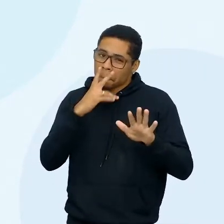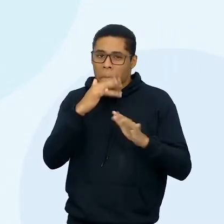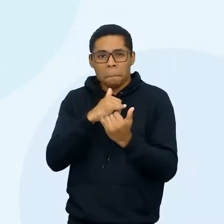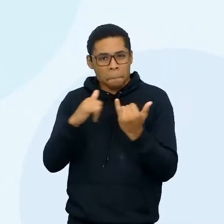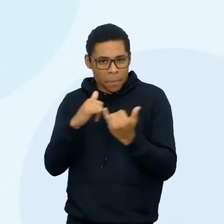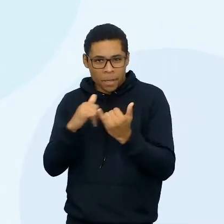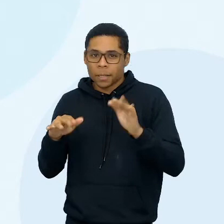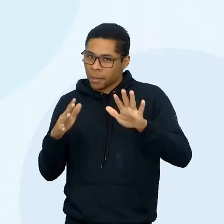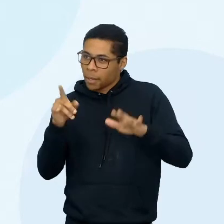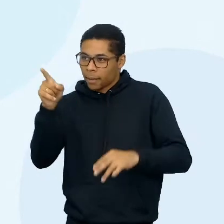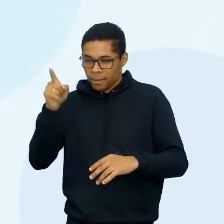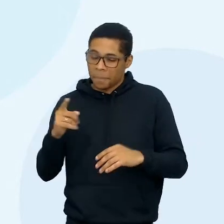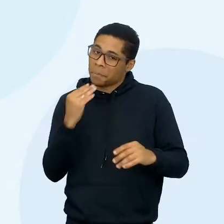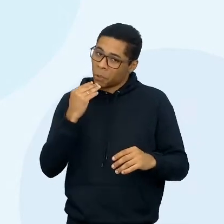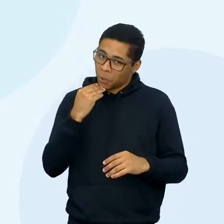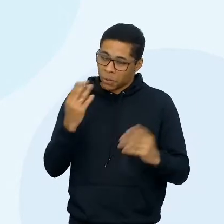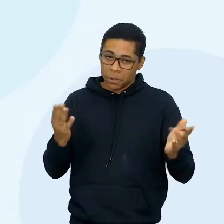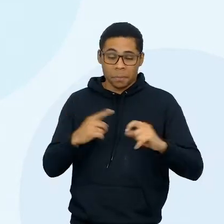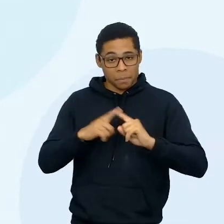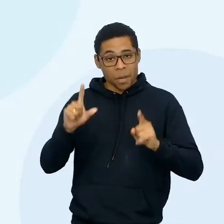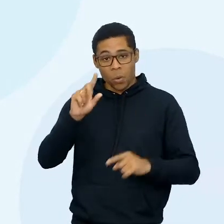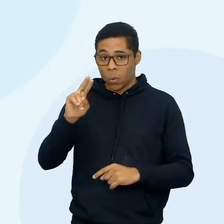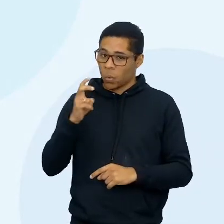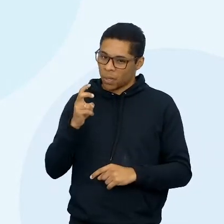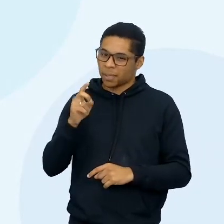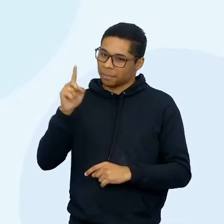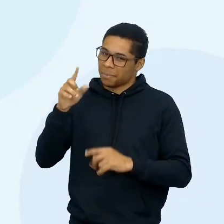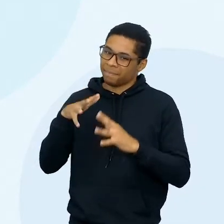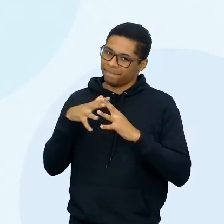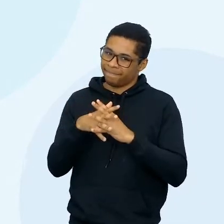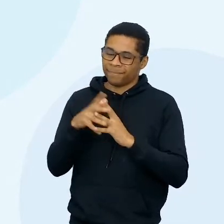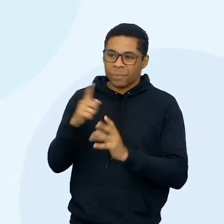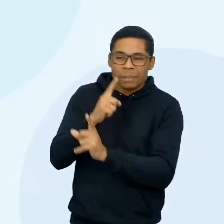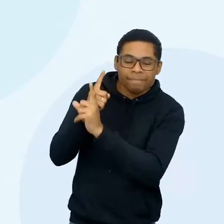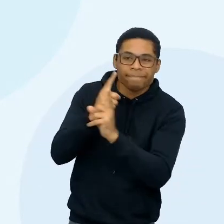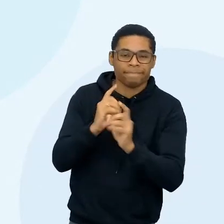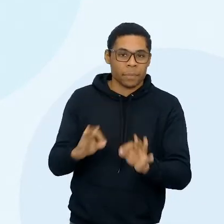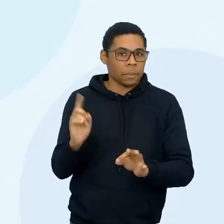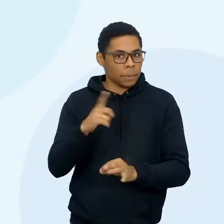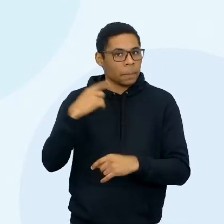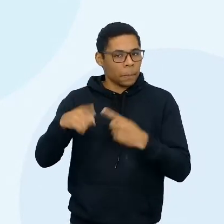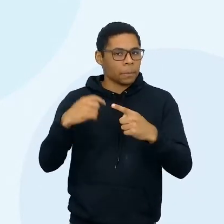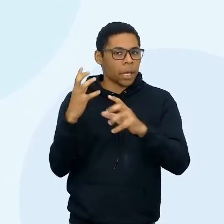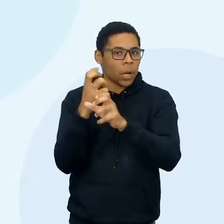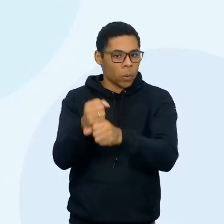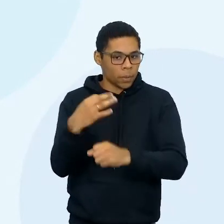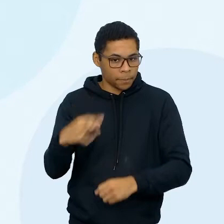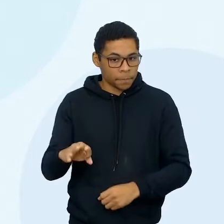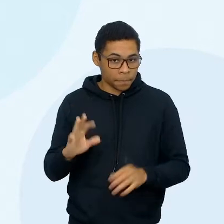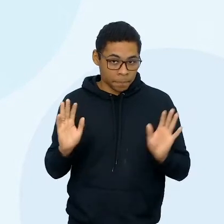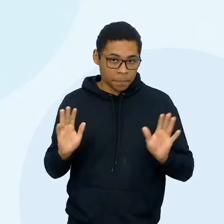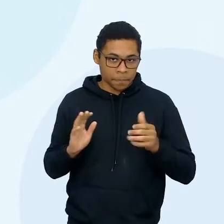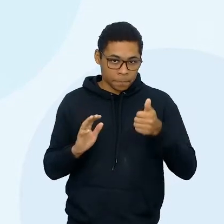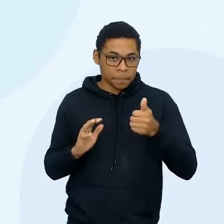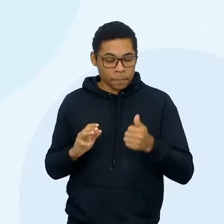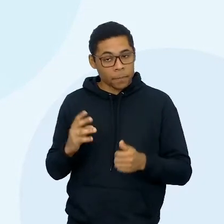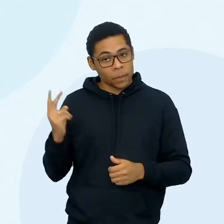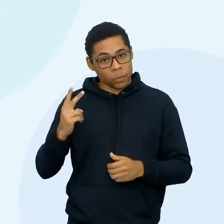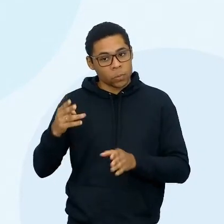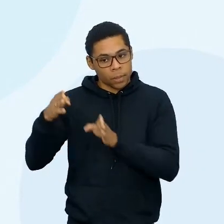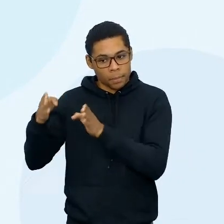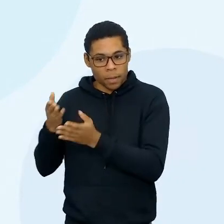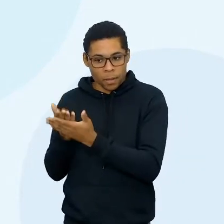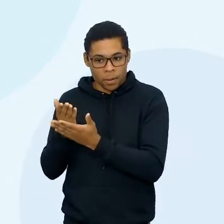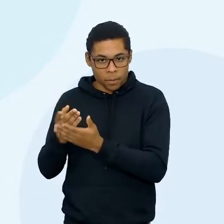a uma lâmpada dessa. E esse lux aí está um pouco complicado, a gente vai precisar calcular. Segunda parte da aula de hoje,